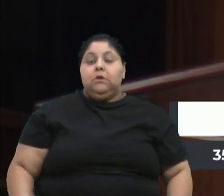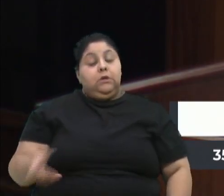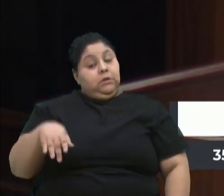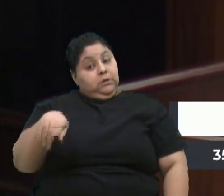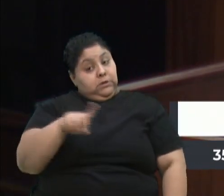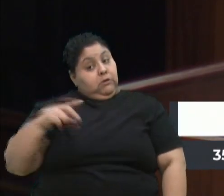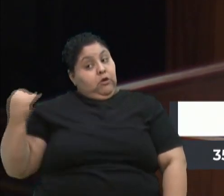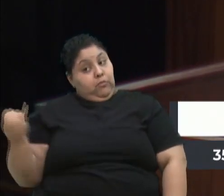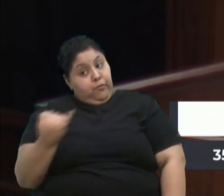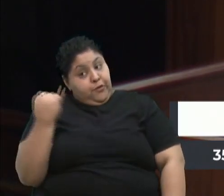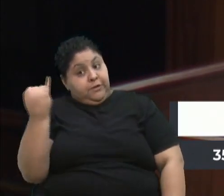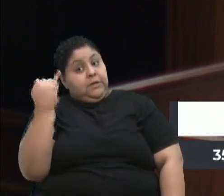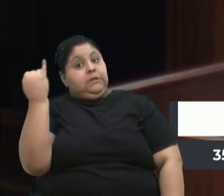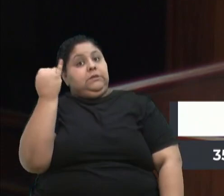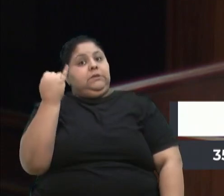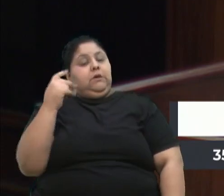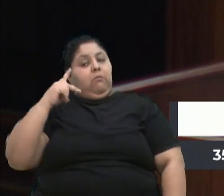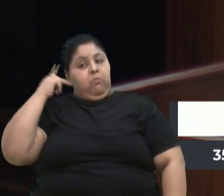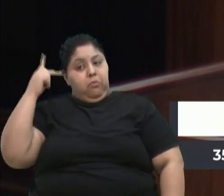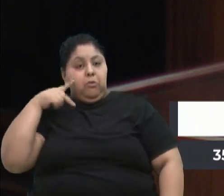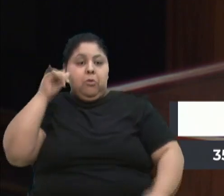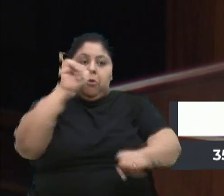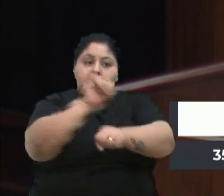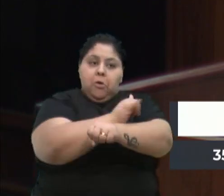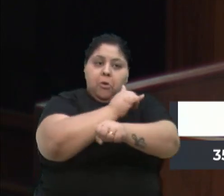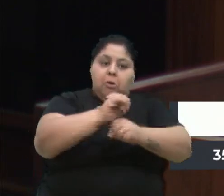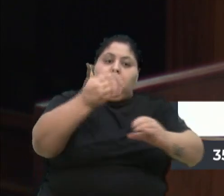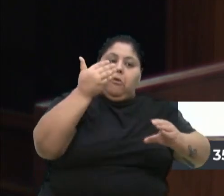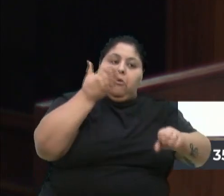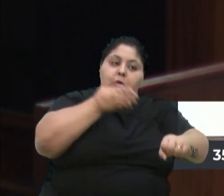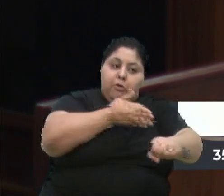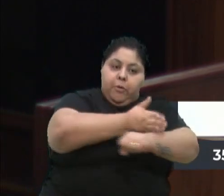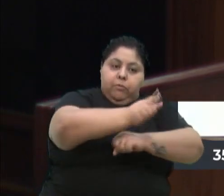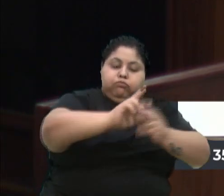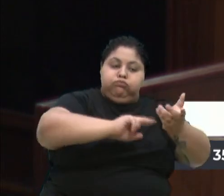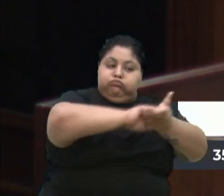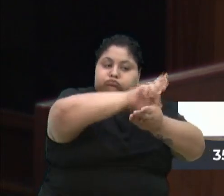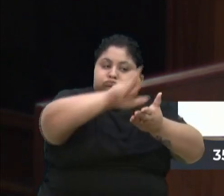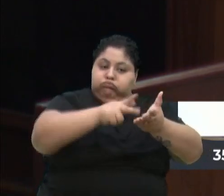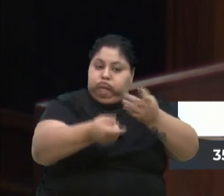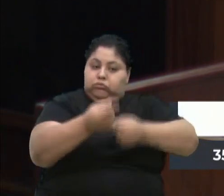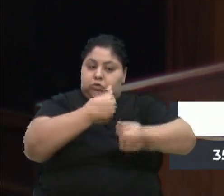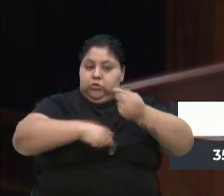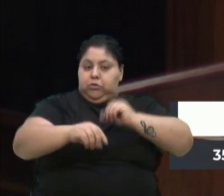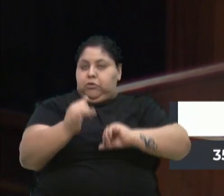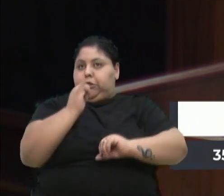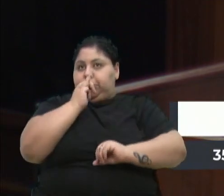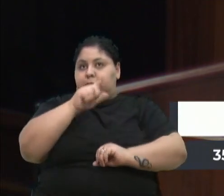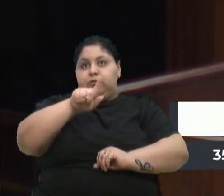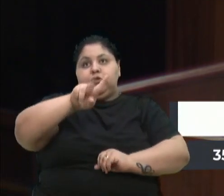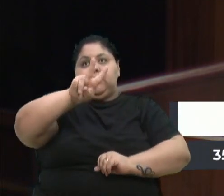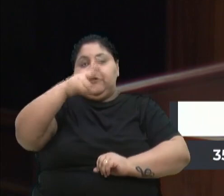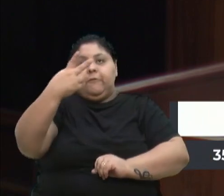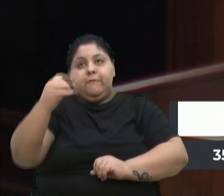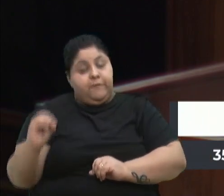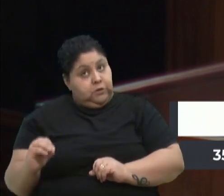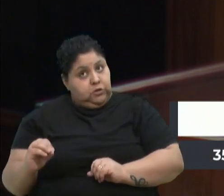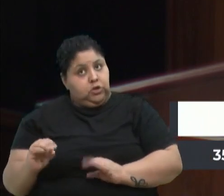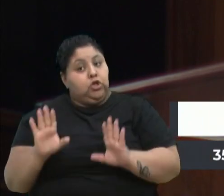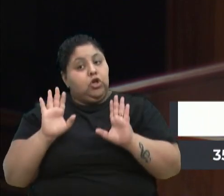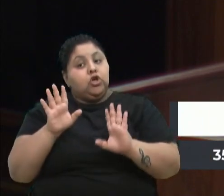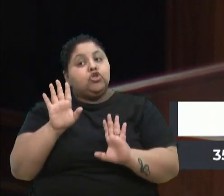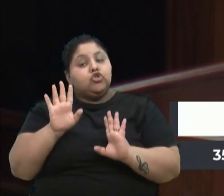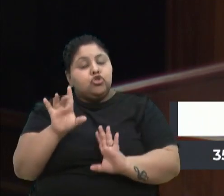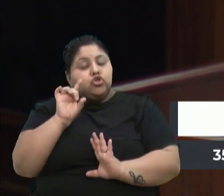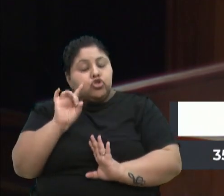do Brasil de estar participando de G20, das maiores economias do Brasil. E outra, vou só falar aqui,